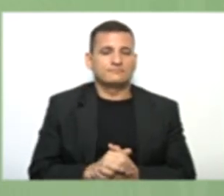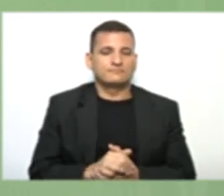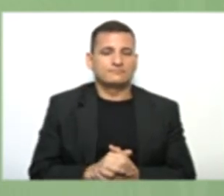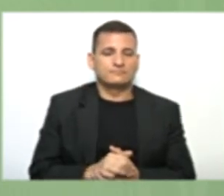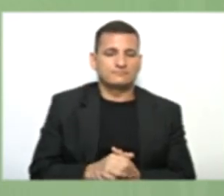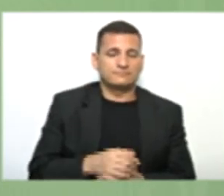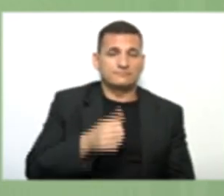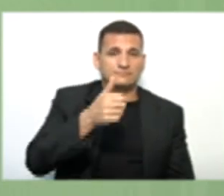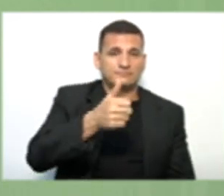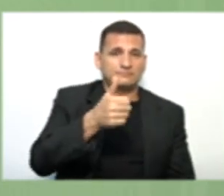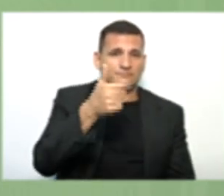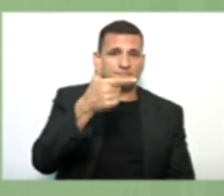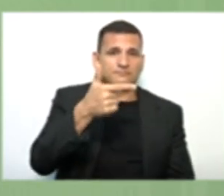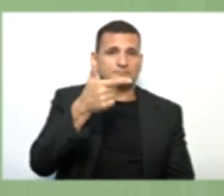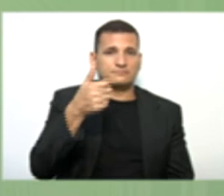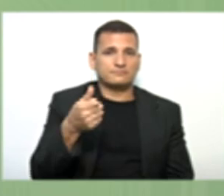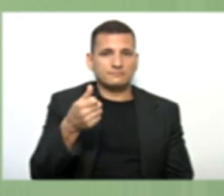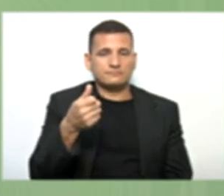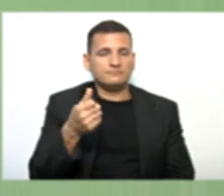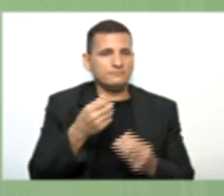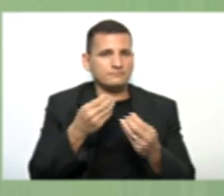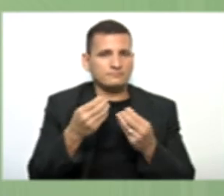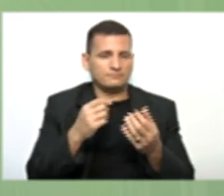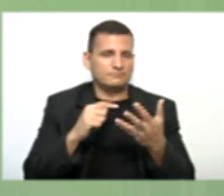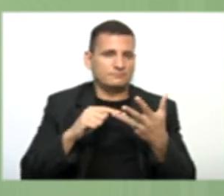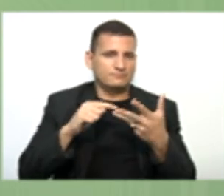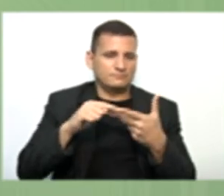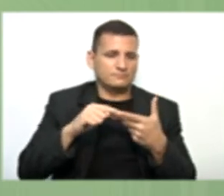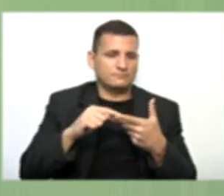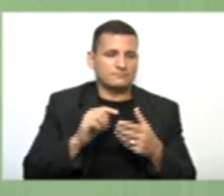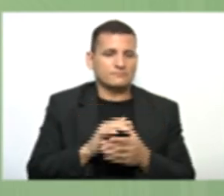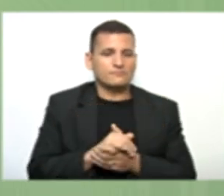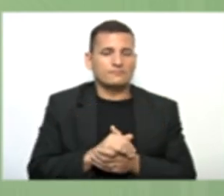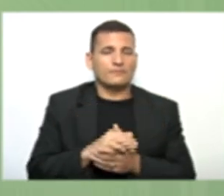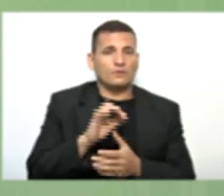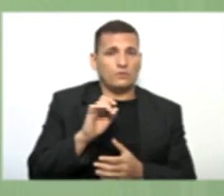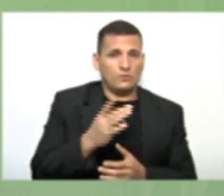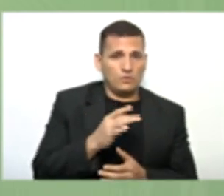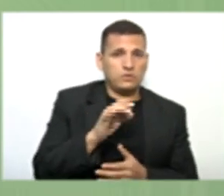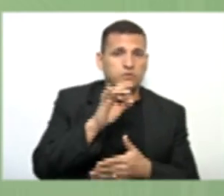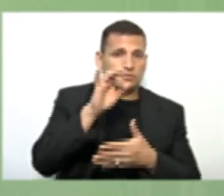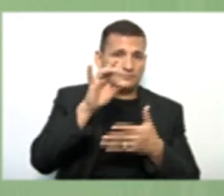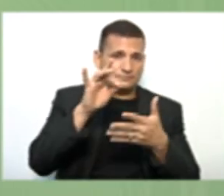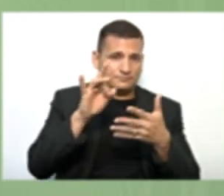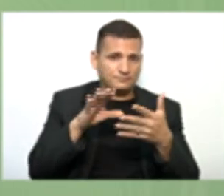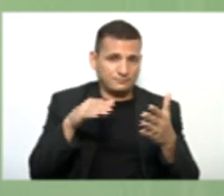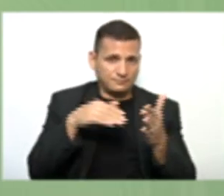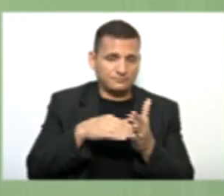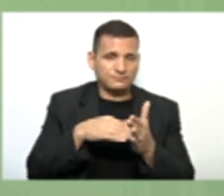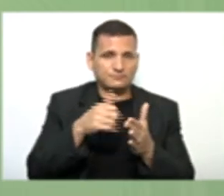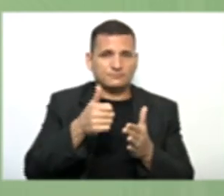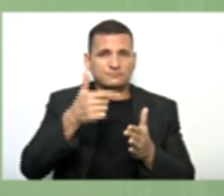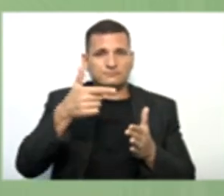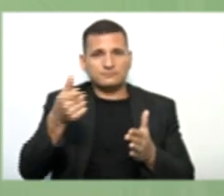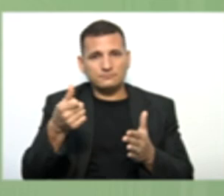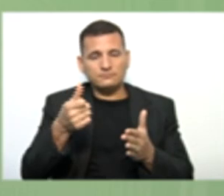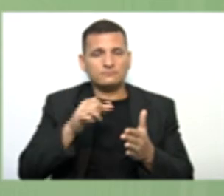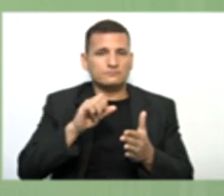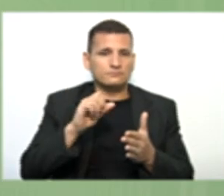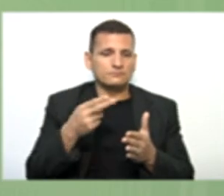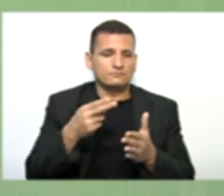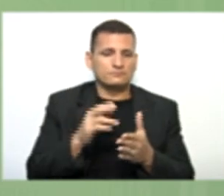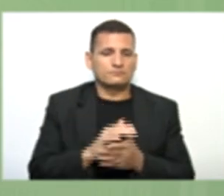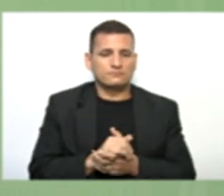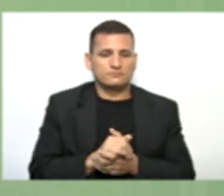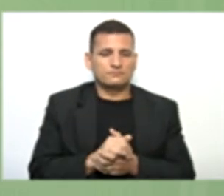126 cabides, a gente pode fazer o seguinte. Como é que a gente pode contar? Ou a gente pode escolher de contar um por um, até chegar a 126, não é verdade, professor? Ou a gente pode dizer